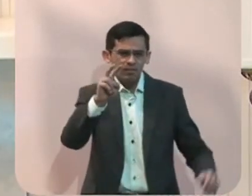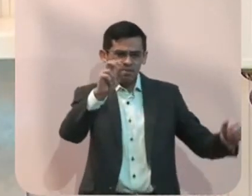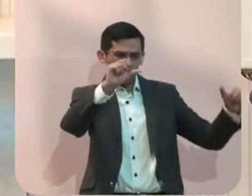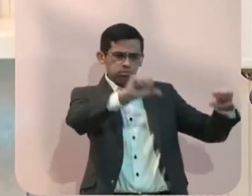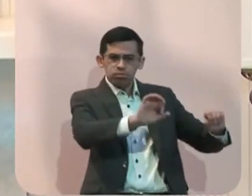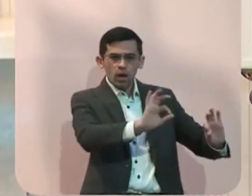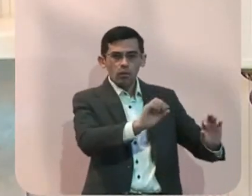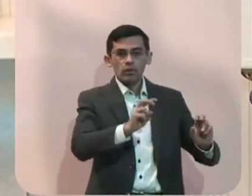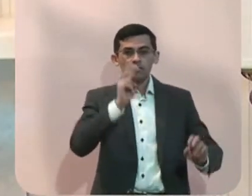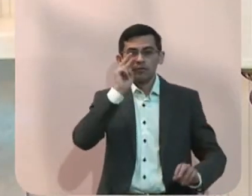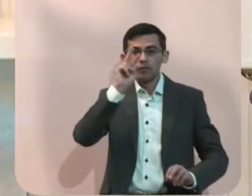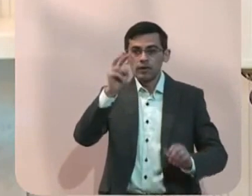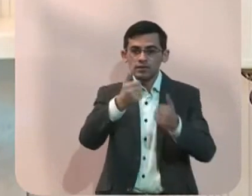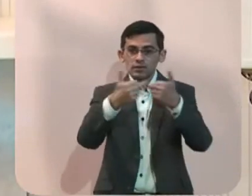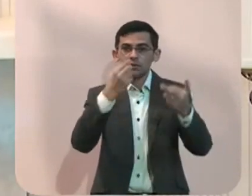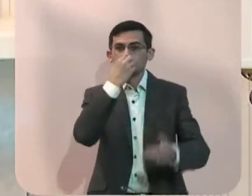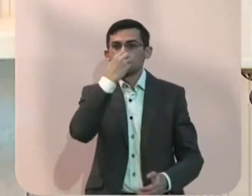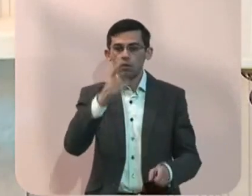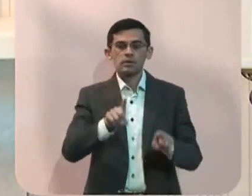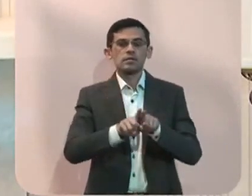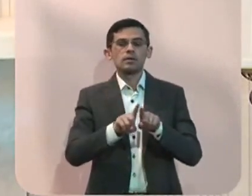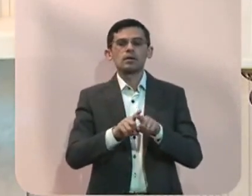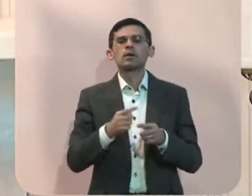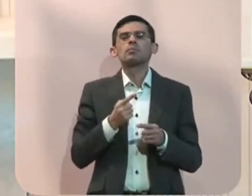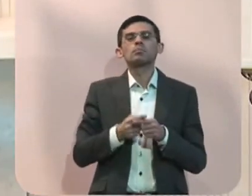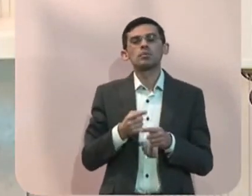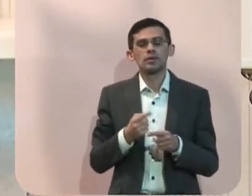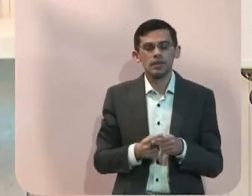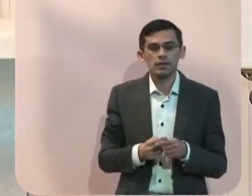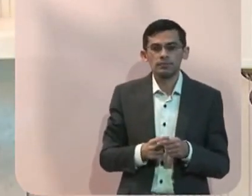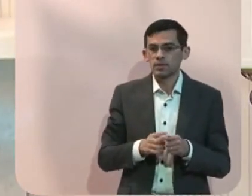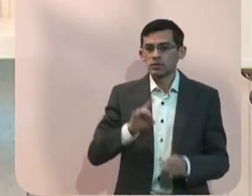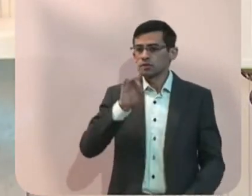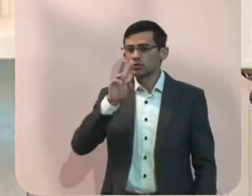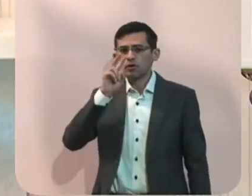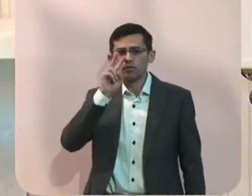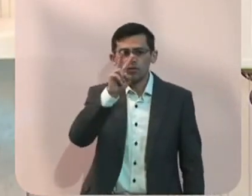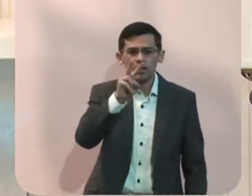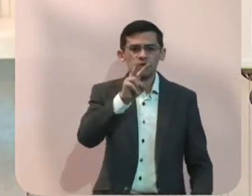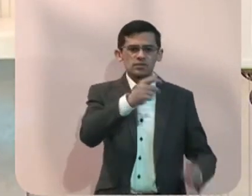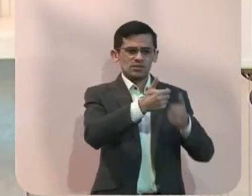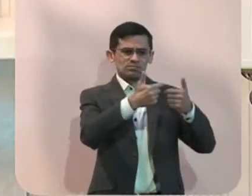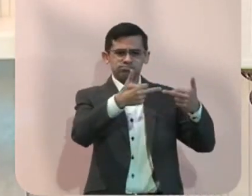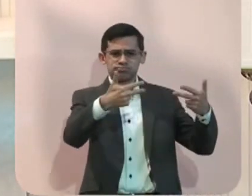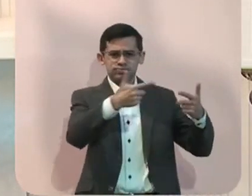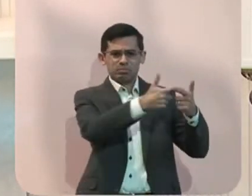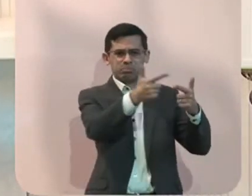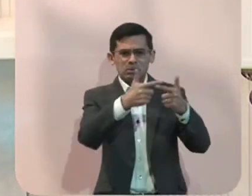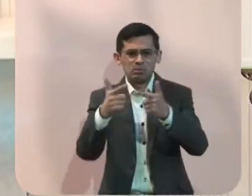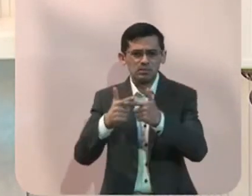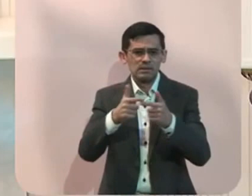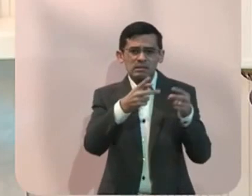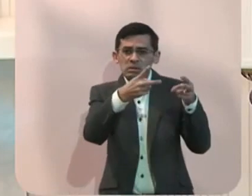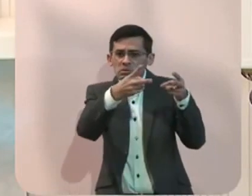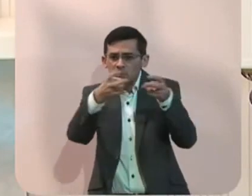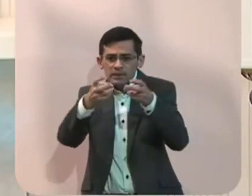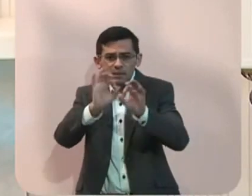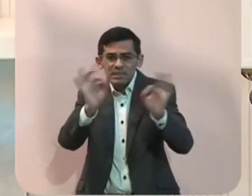defeito e o que é mal. Por quê? Porque se a gente só vê os defeitos, a gente não percebe